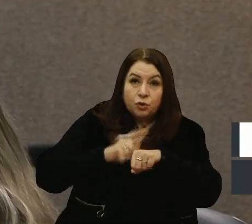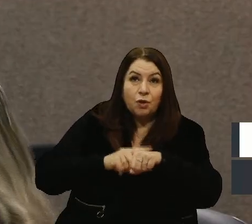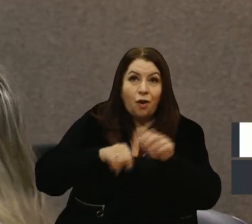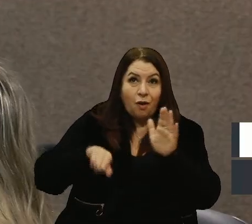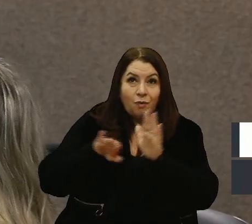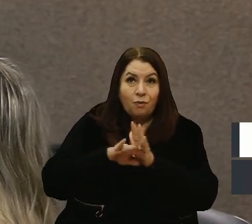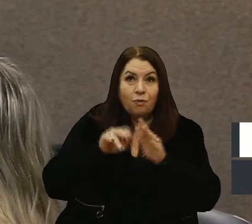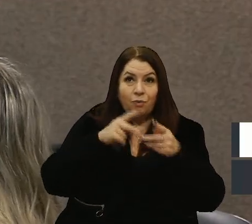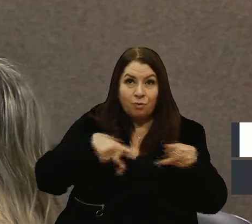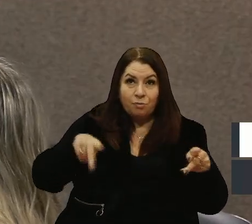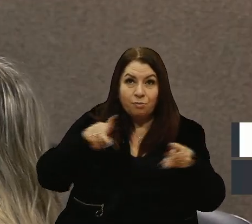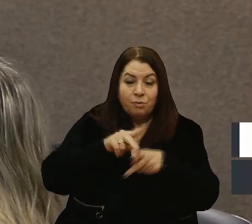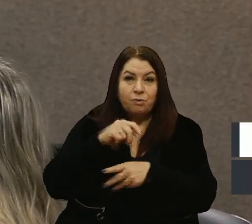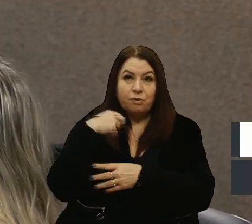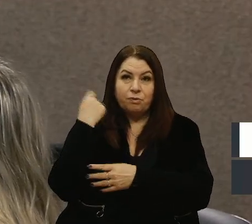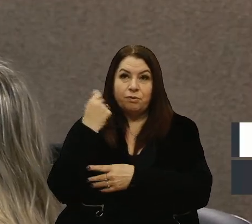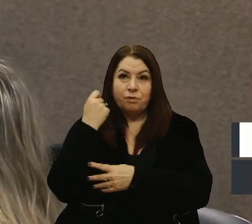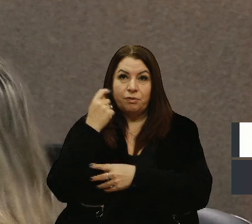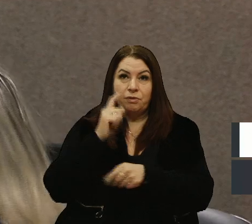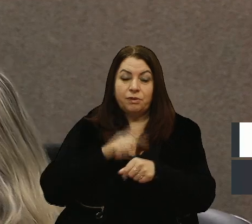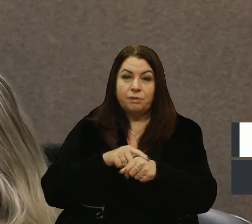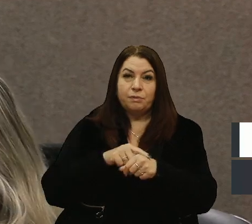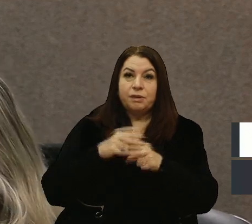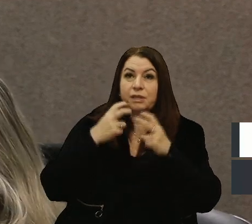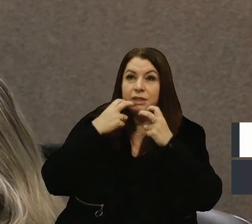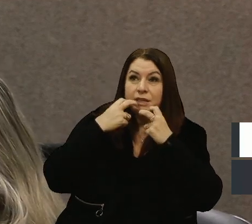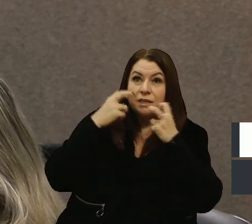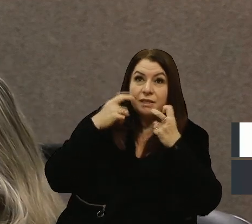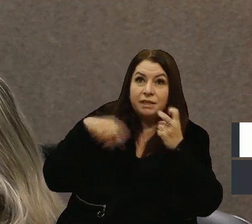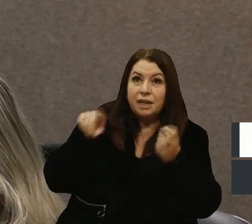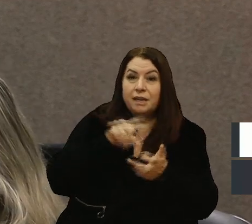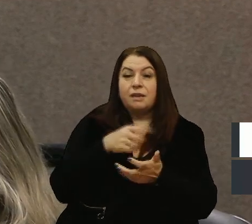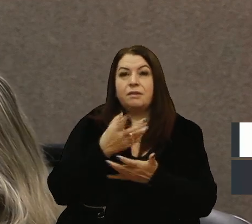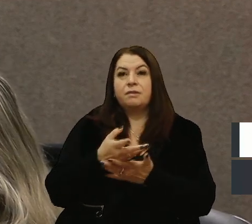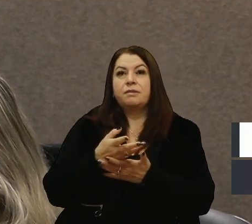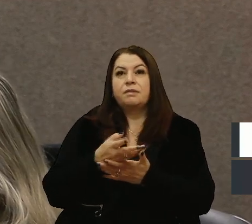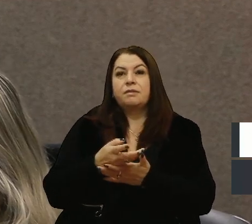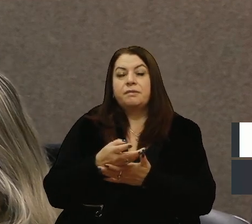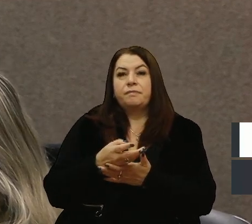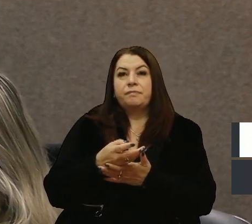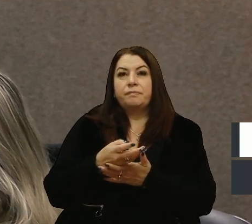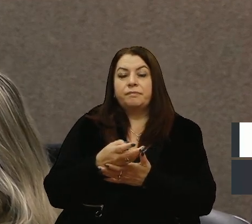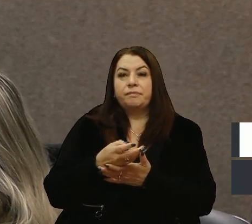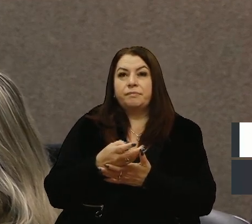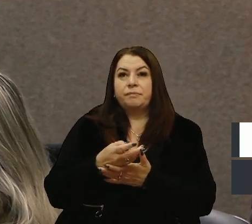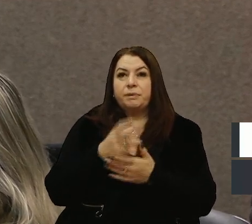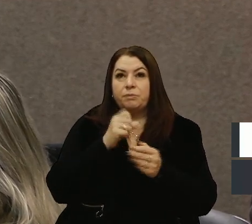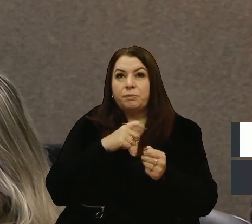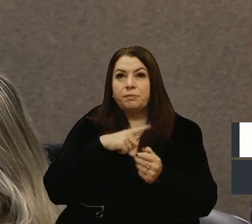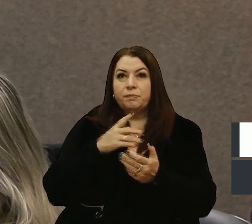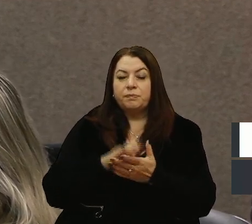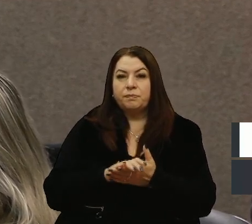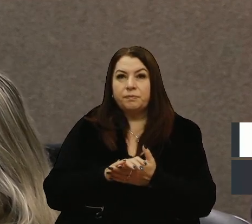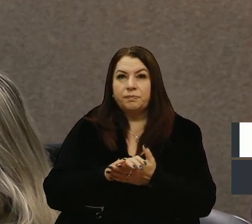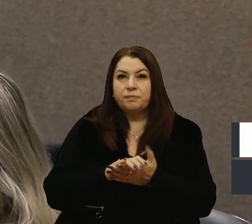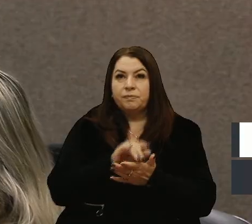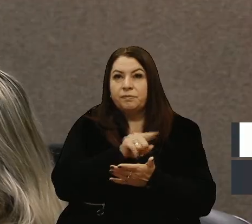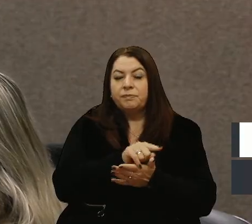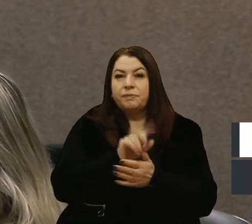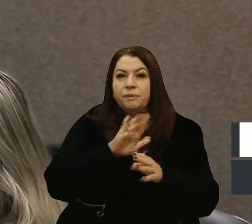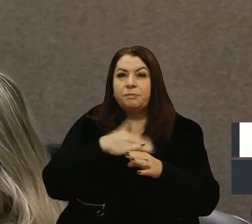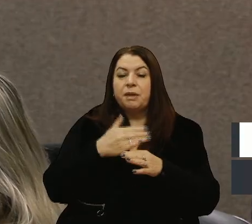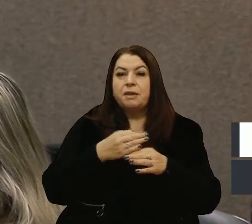ao povo do Rio Grande do Sul, chegou a nossa hora de gritar mais alto, chegou a nossa hora de poder ter um pouco mais